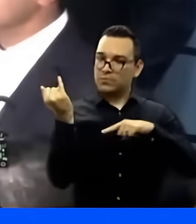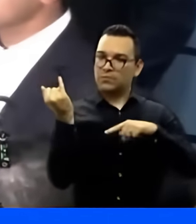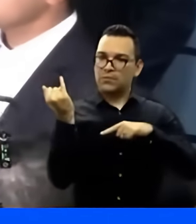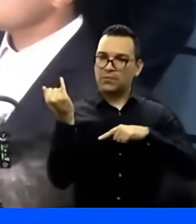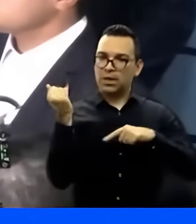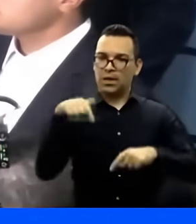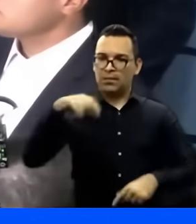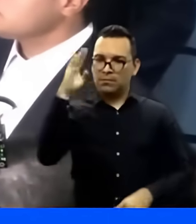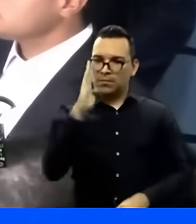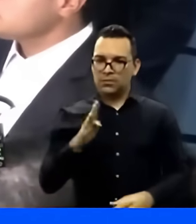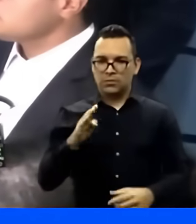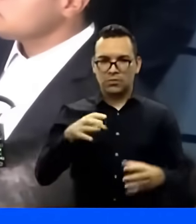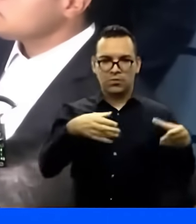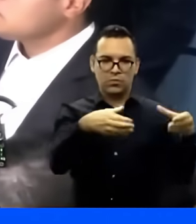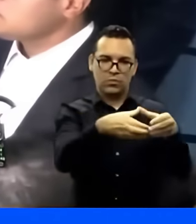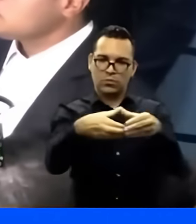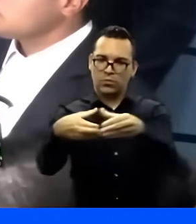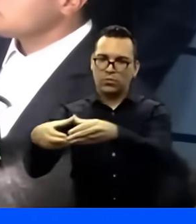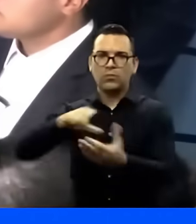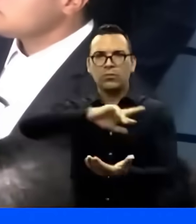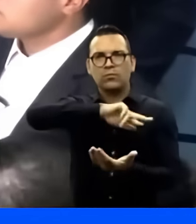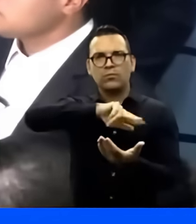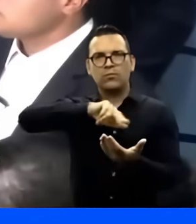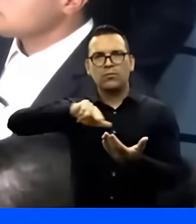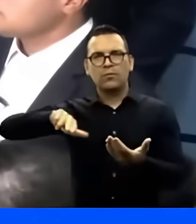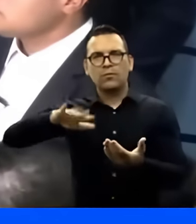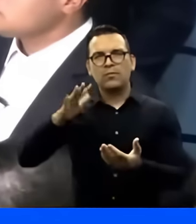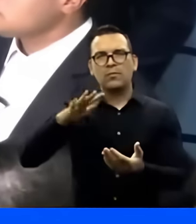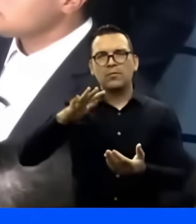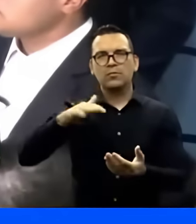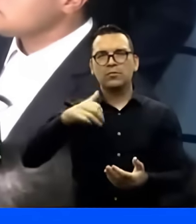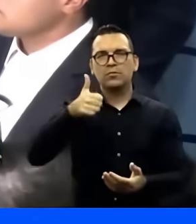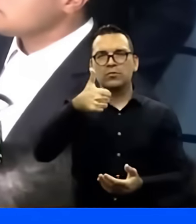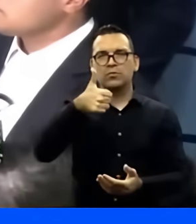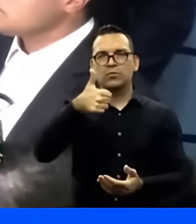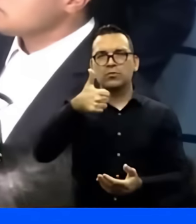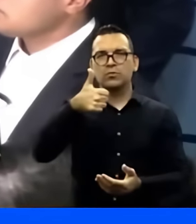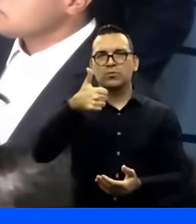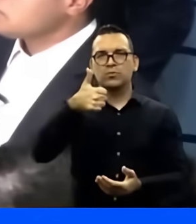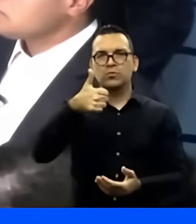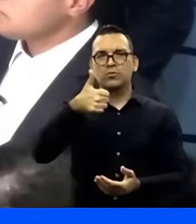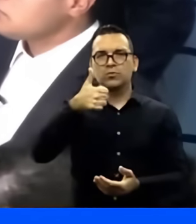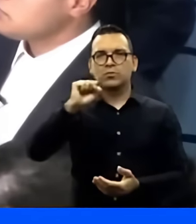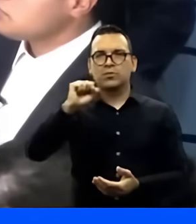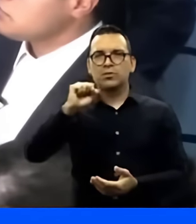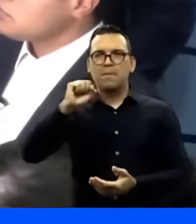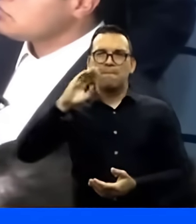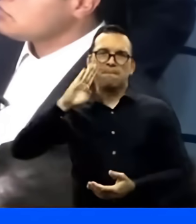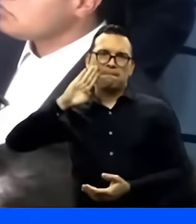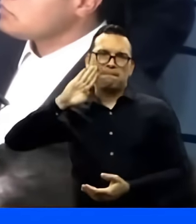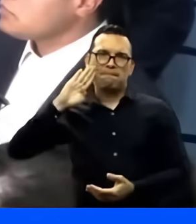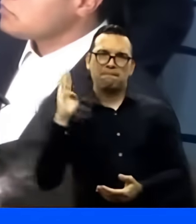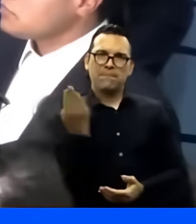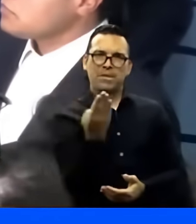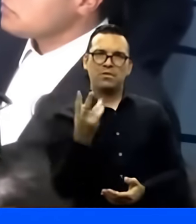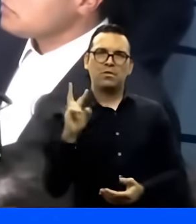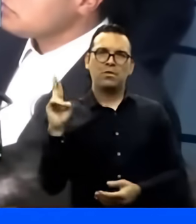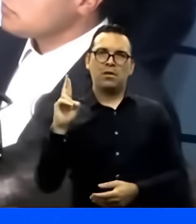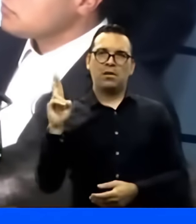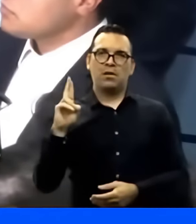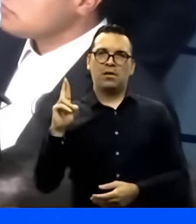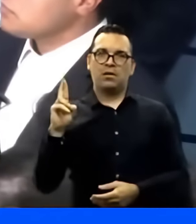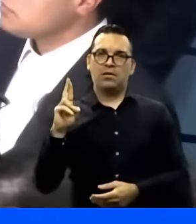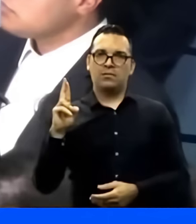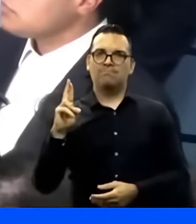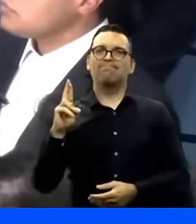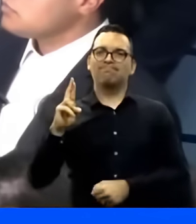todos os setores, todos, da ordem de quase 800 bilhões de reais. Se nós conseguimos, não linearmente, mas se